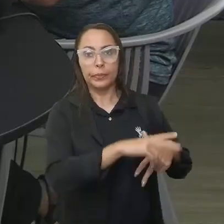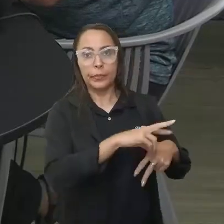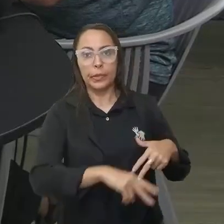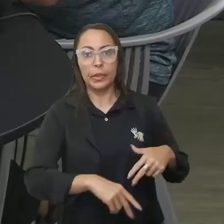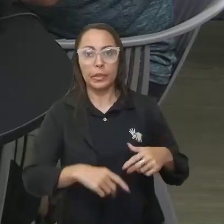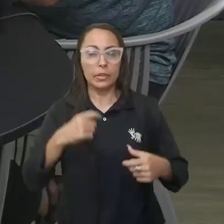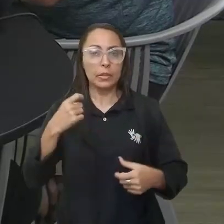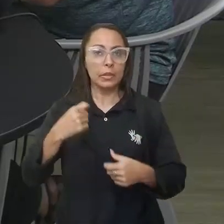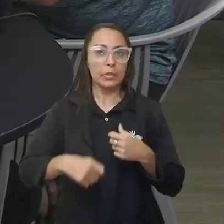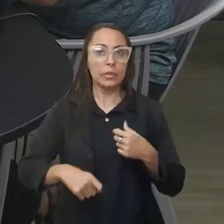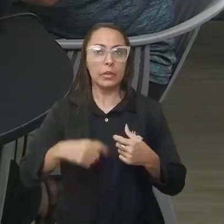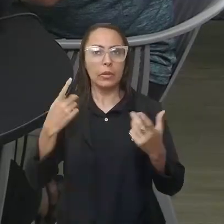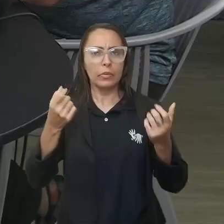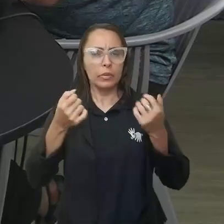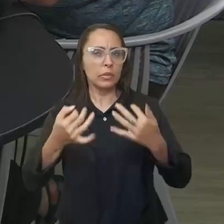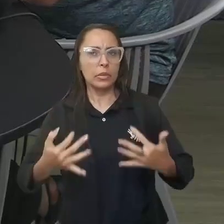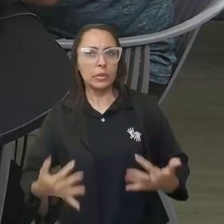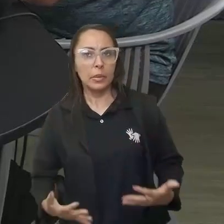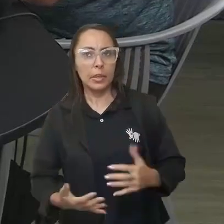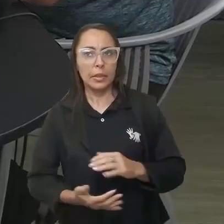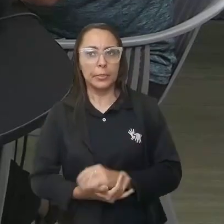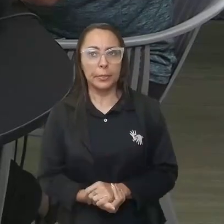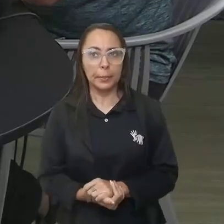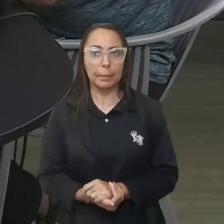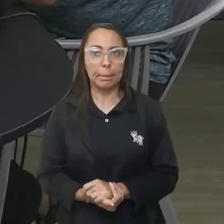Como vocês abordam essa